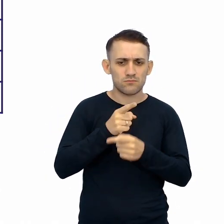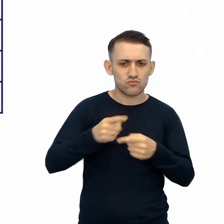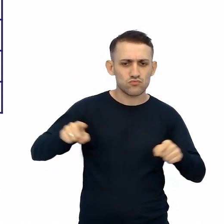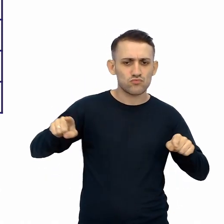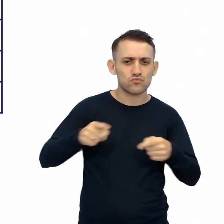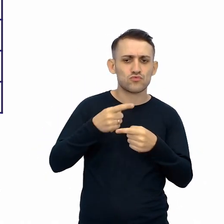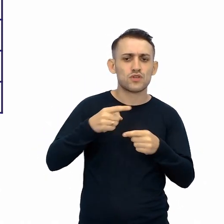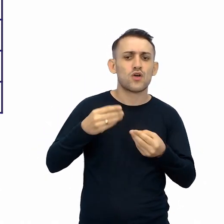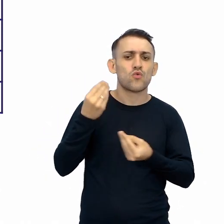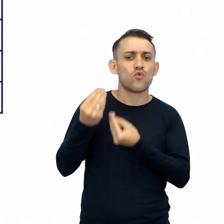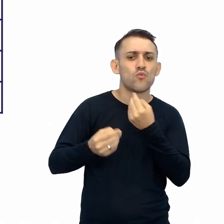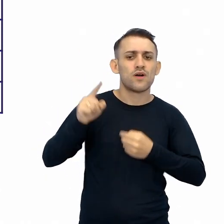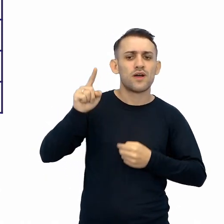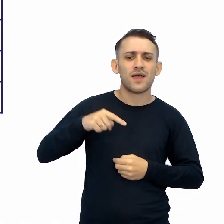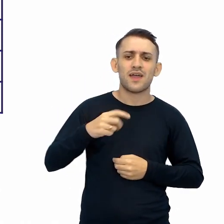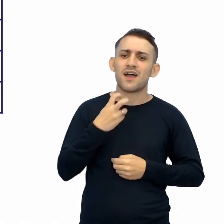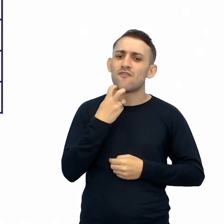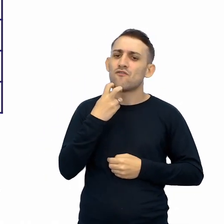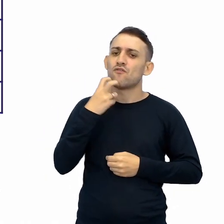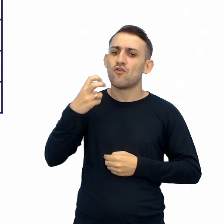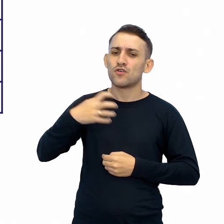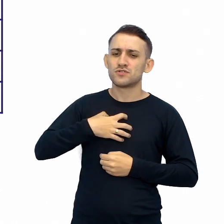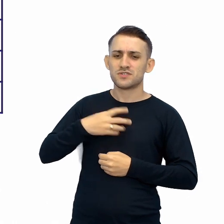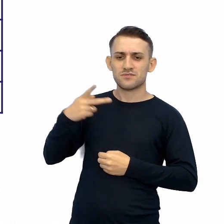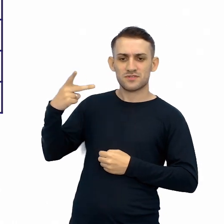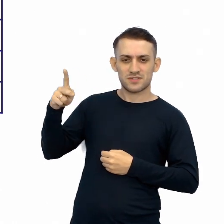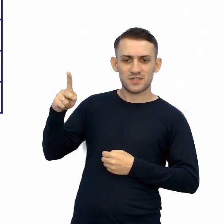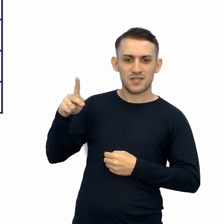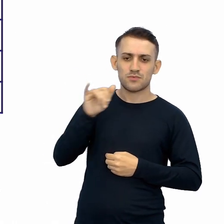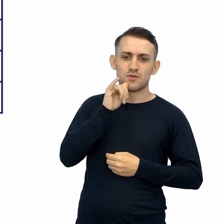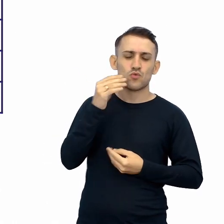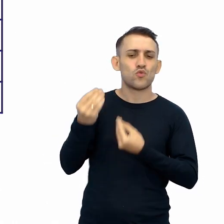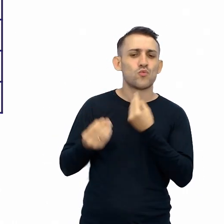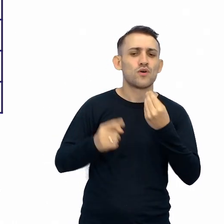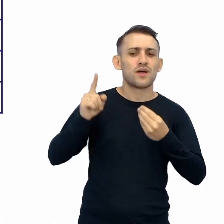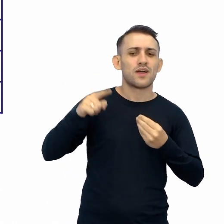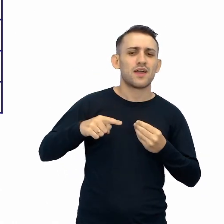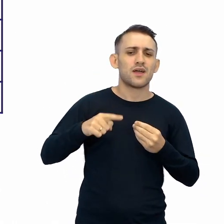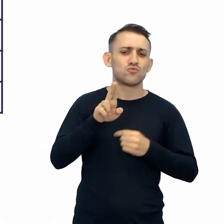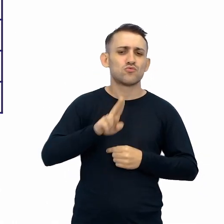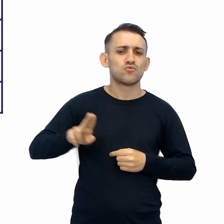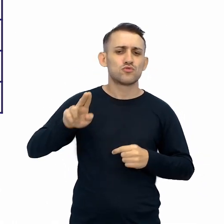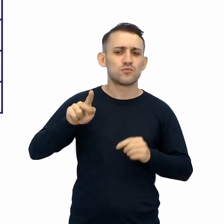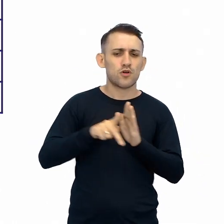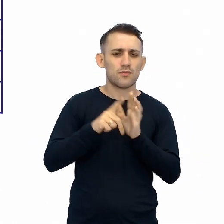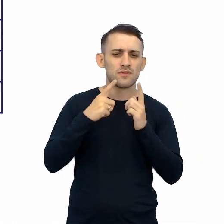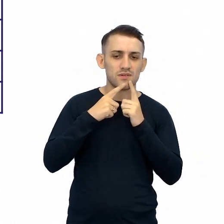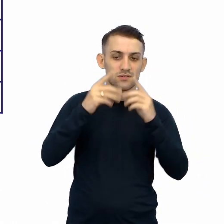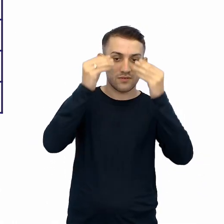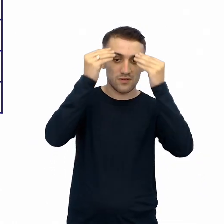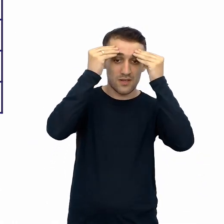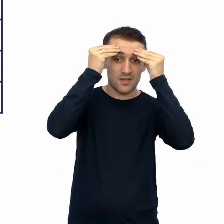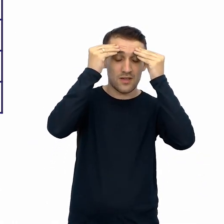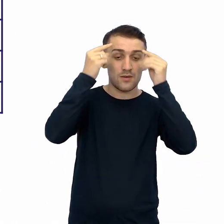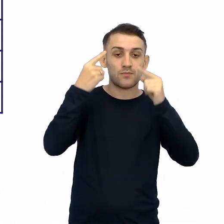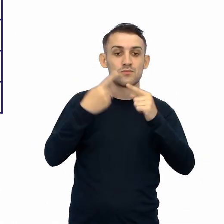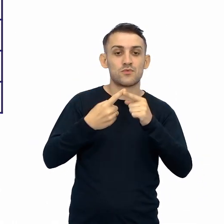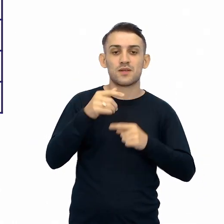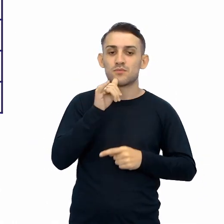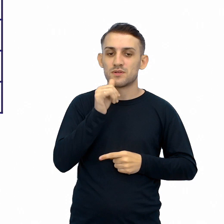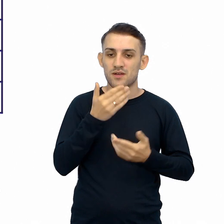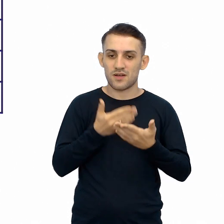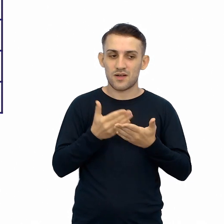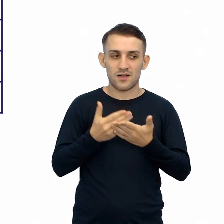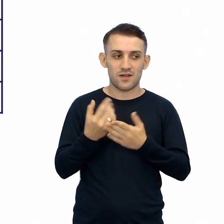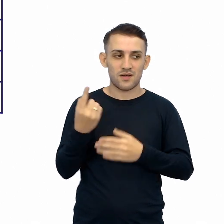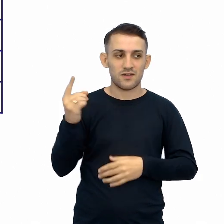sonora, como é o tom de voz, como é o emprego da linguagem. Por quê? Porque na aula